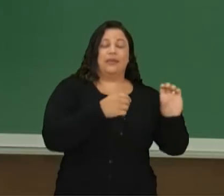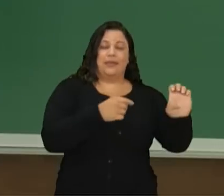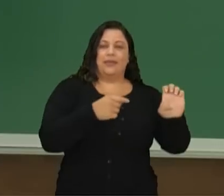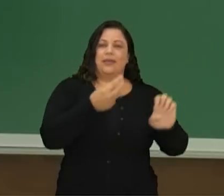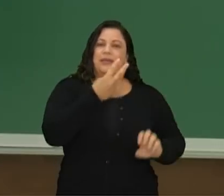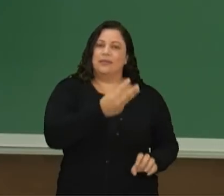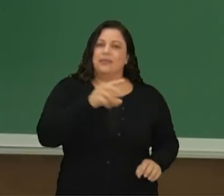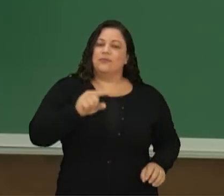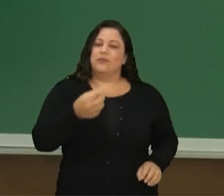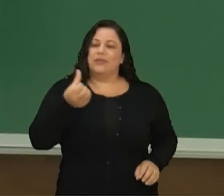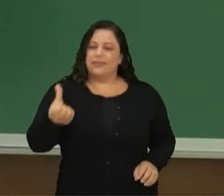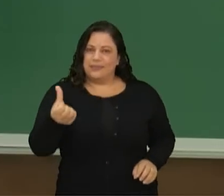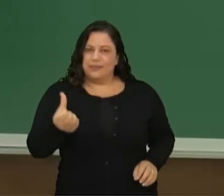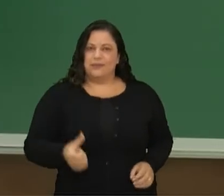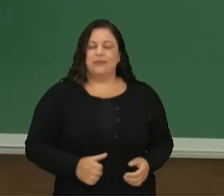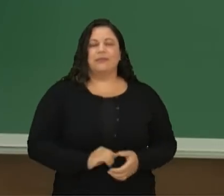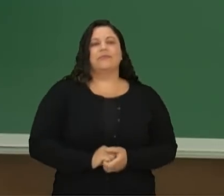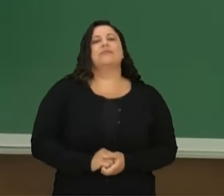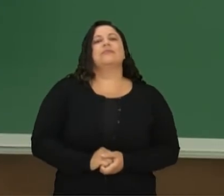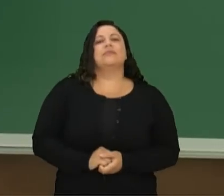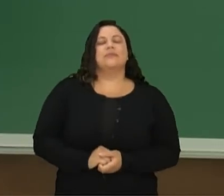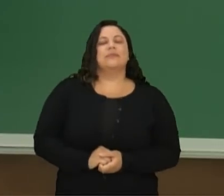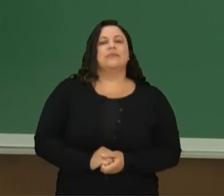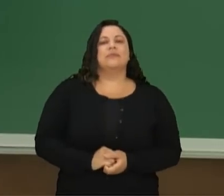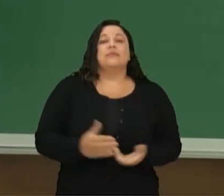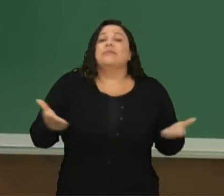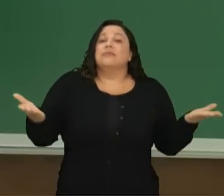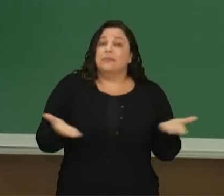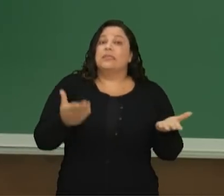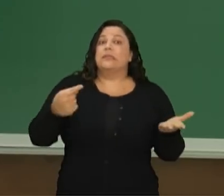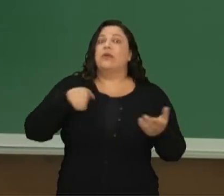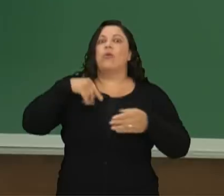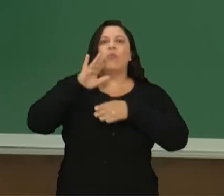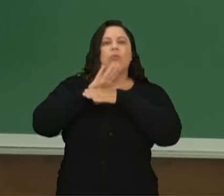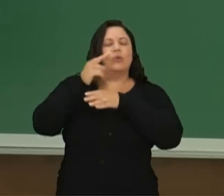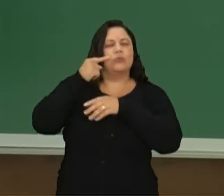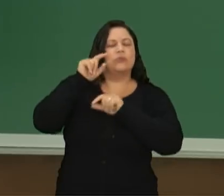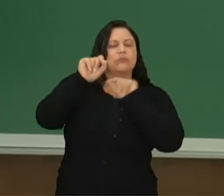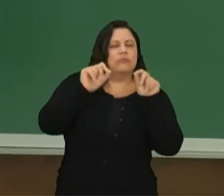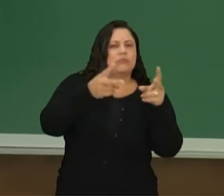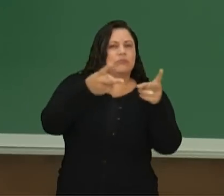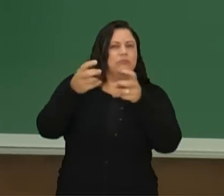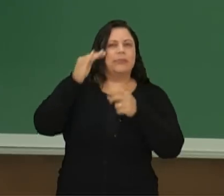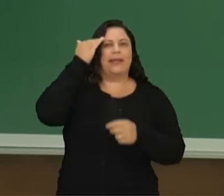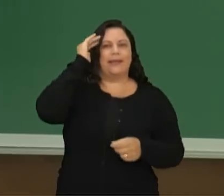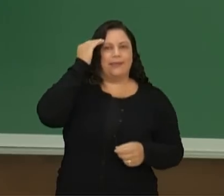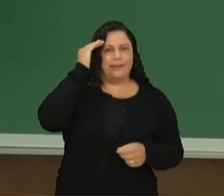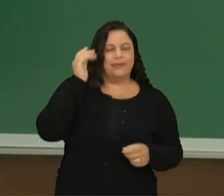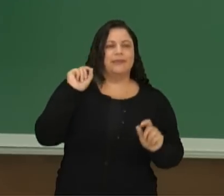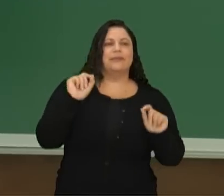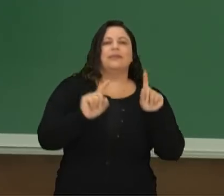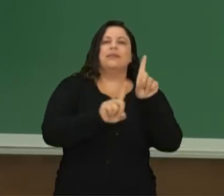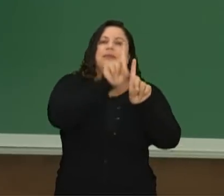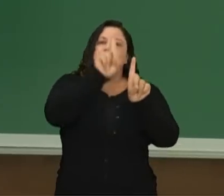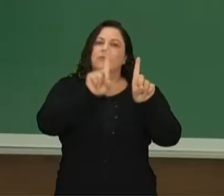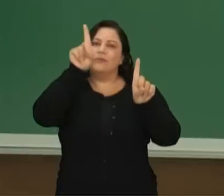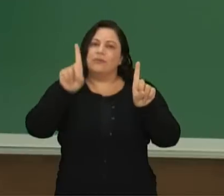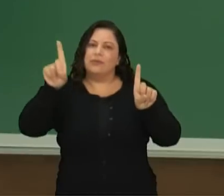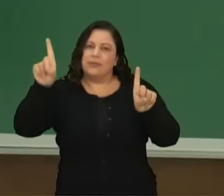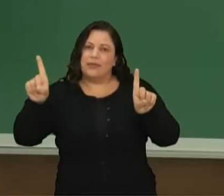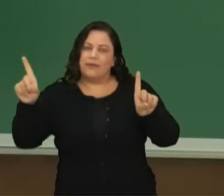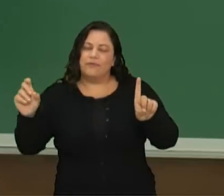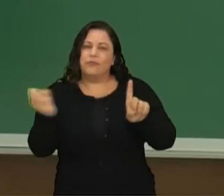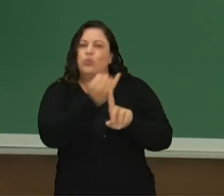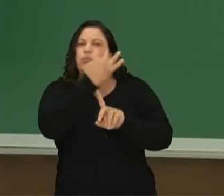letra E, 3,6. Então, vou ajudar vocês a interpretar esse gráfico aqui. Vejamos que número